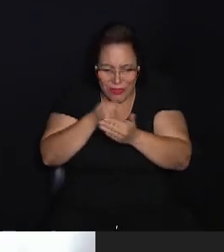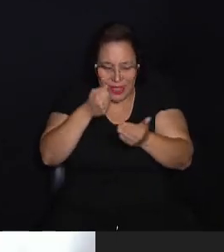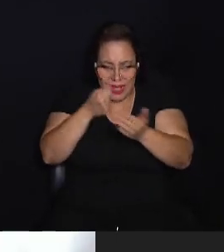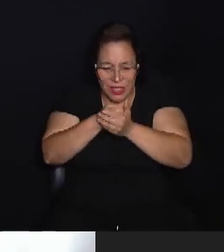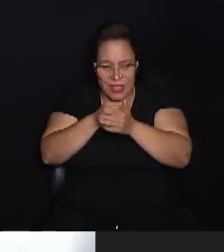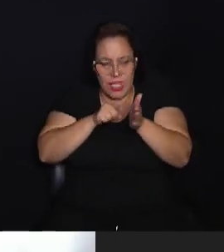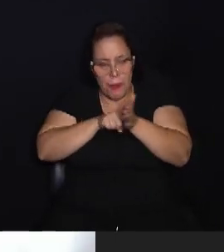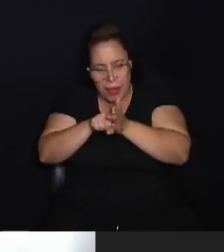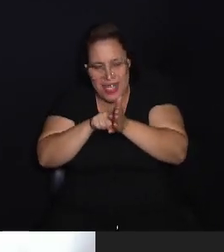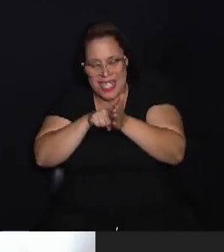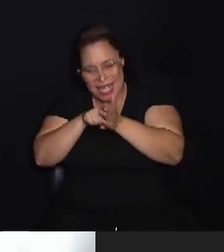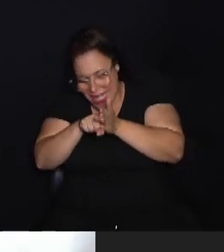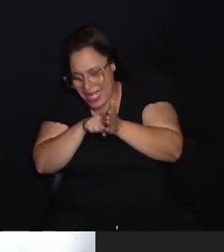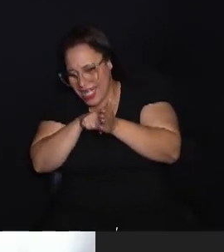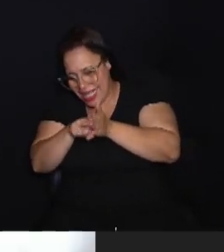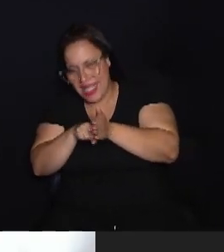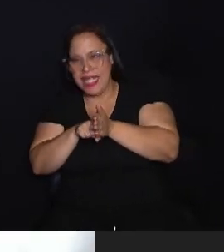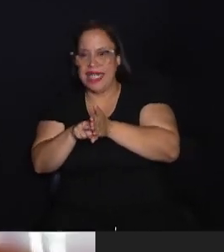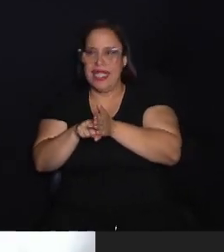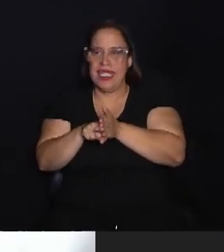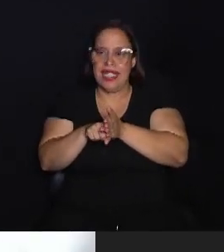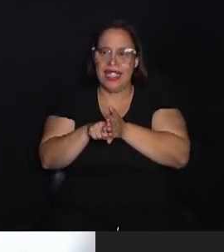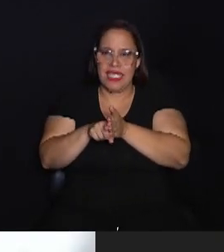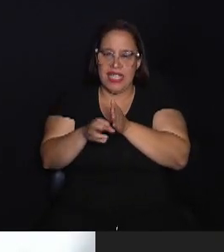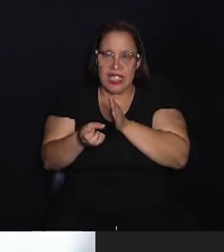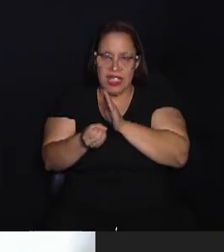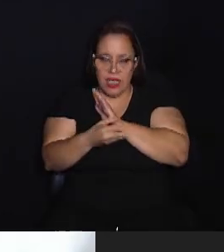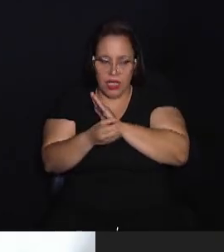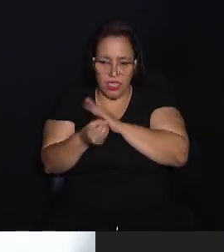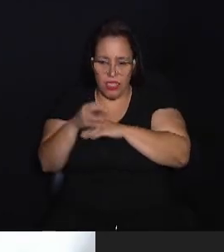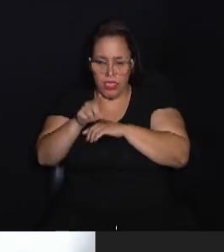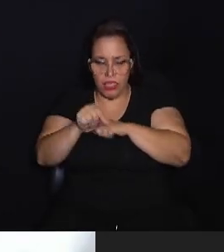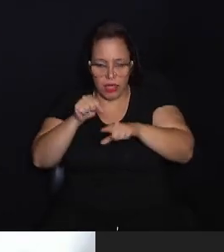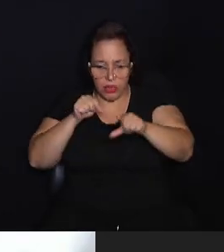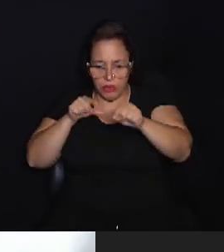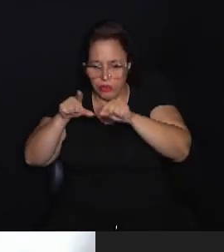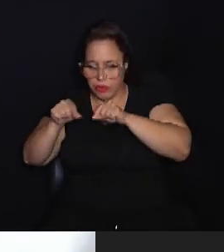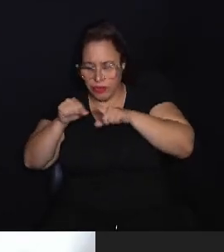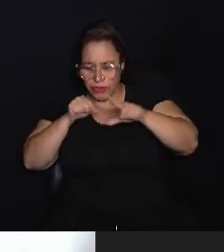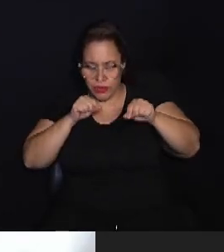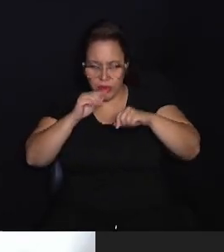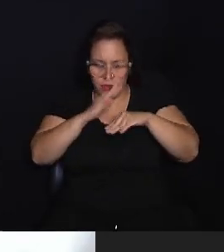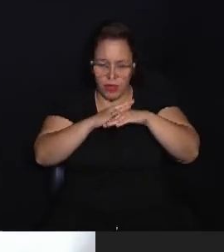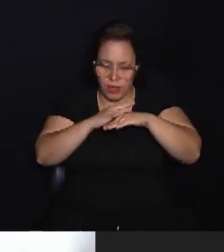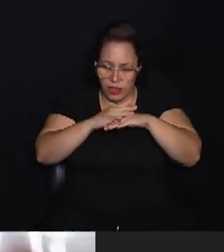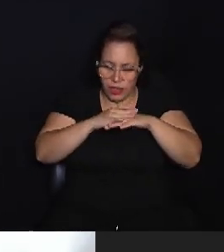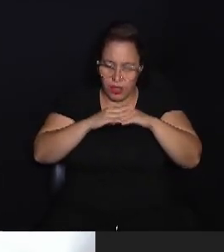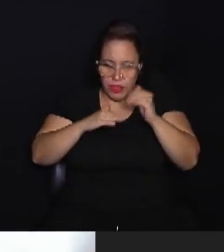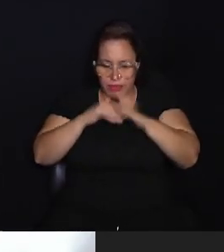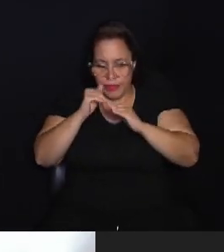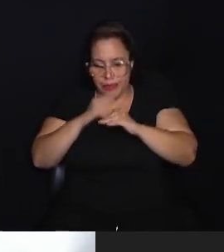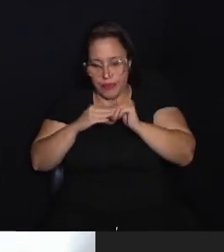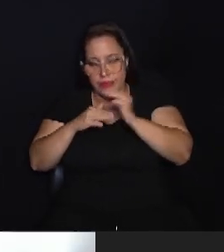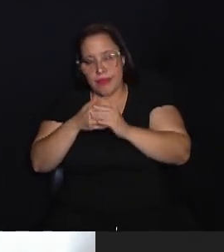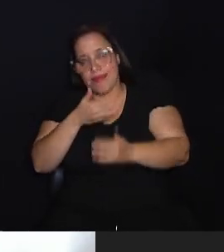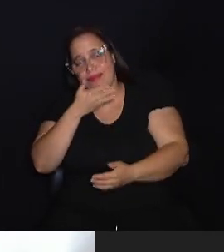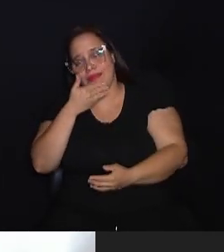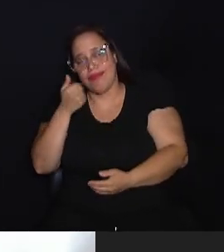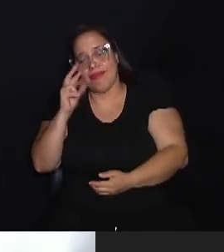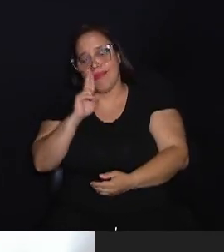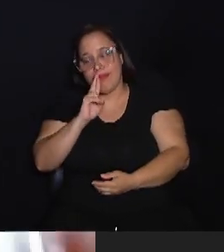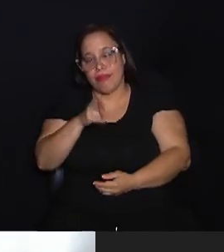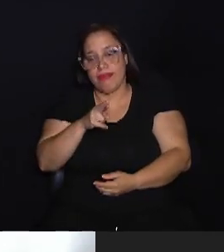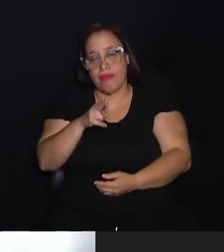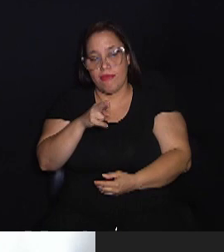intensa pesquisa por novas opções de tratamento que melhorem os resultados,